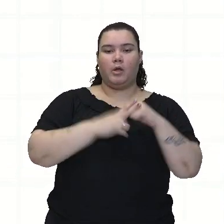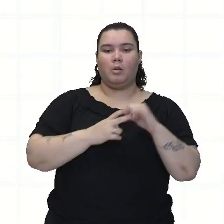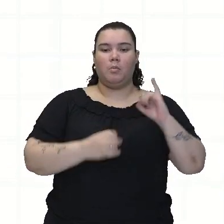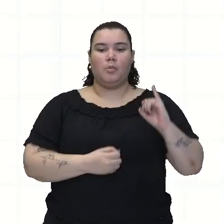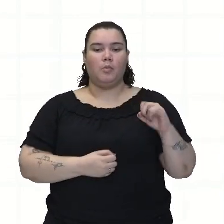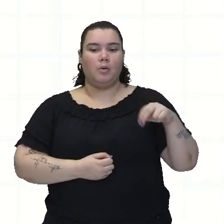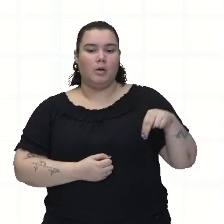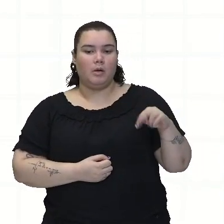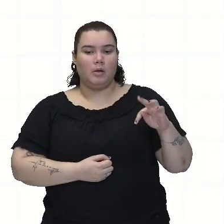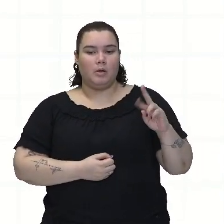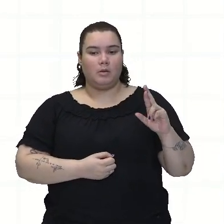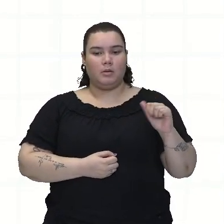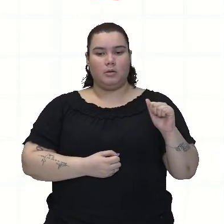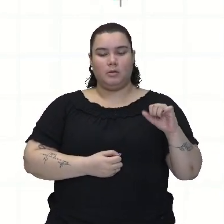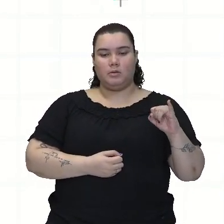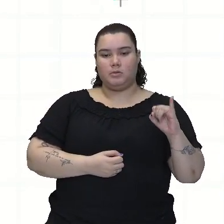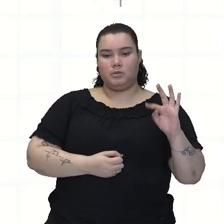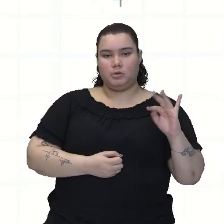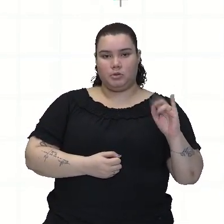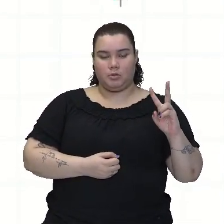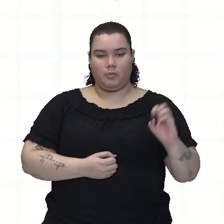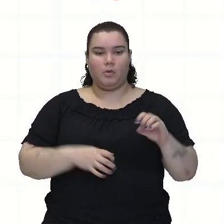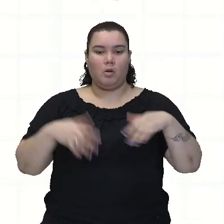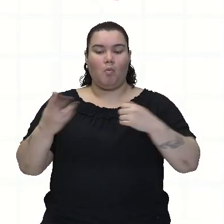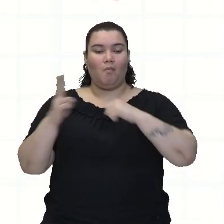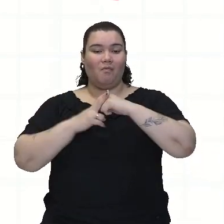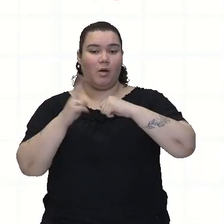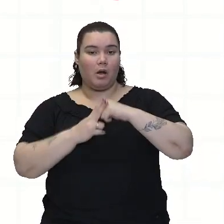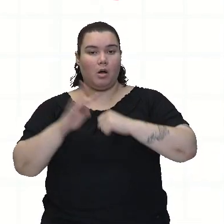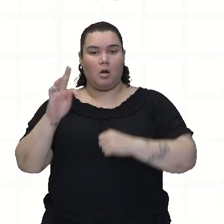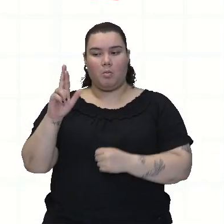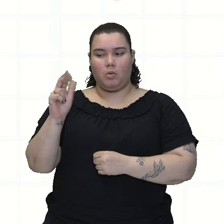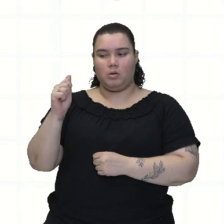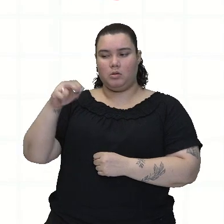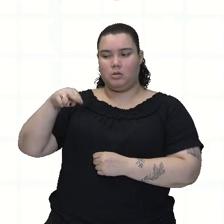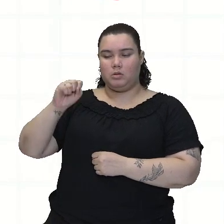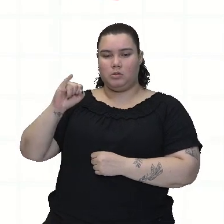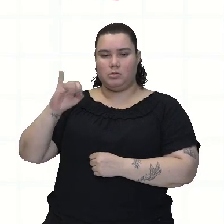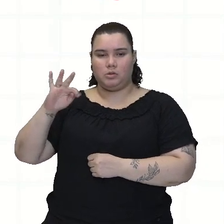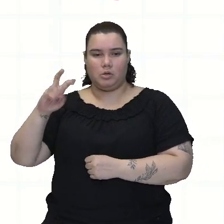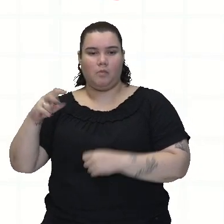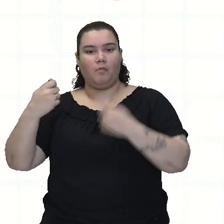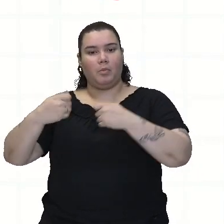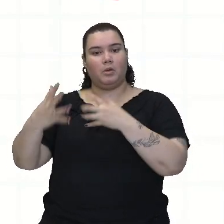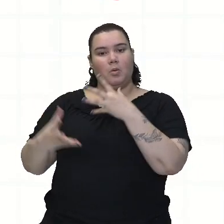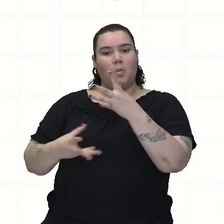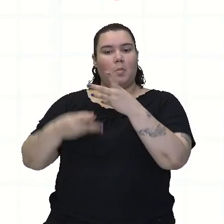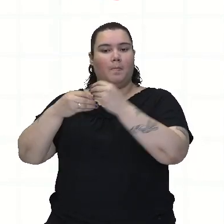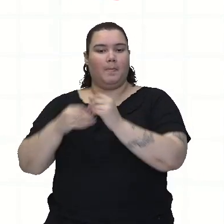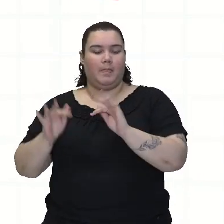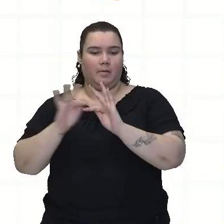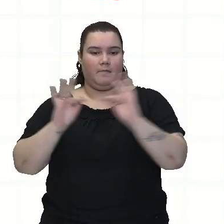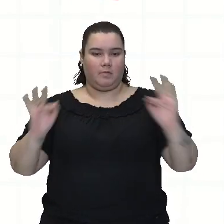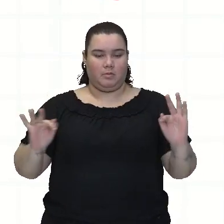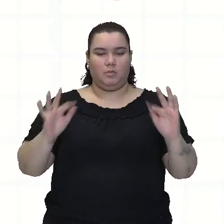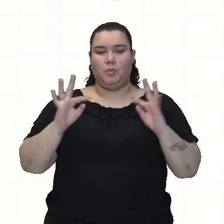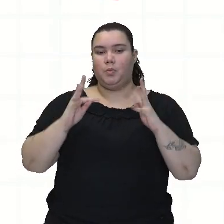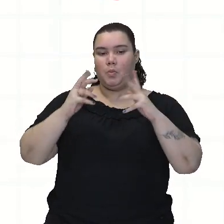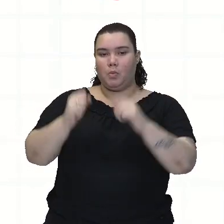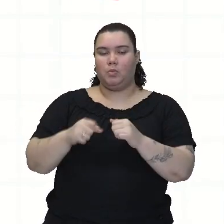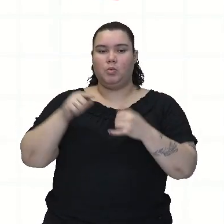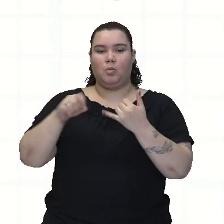um objeto direto ou indireto para complementar seu sentido na frase, ele precisa de um complemento. Todos os nossos objetos